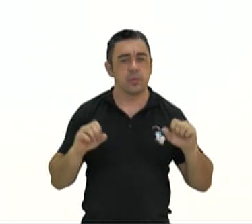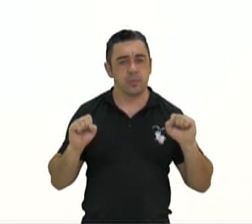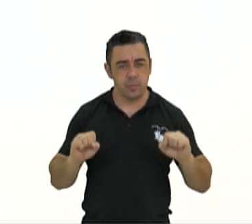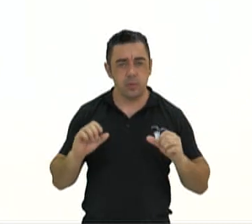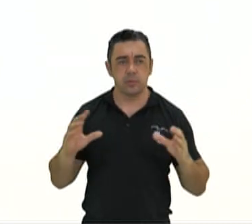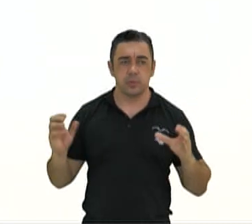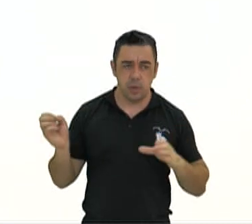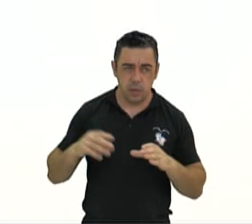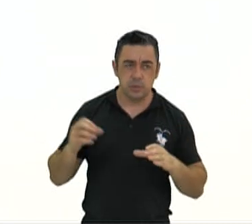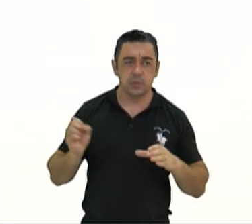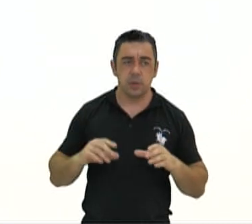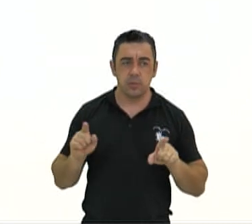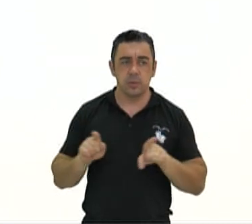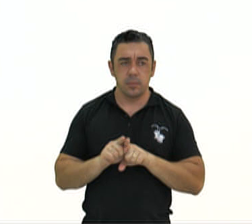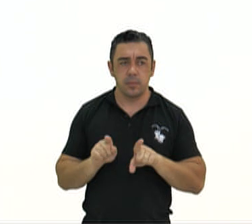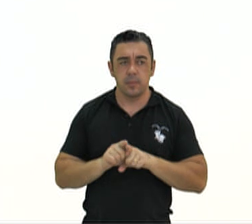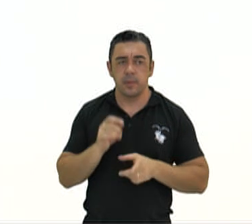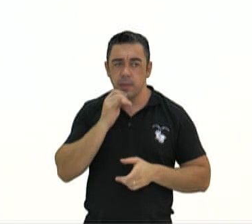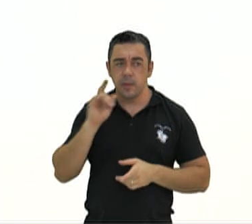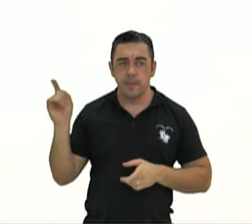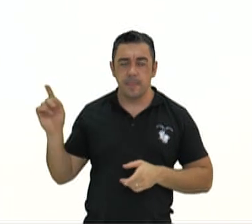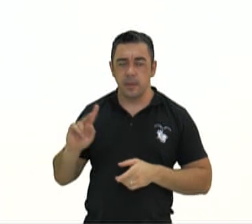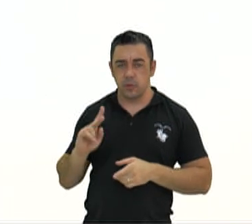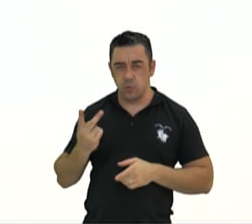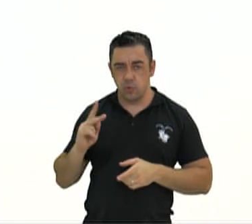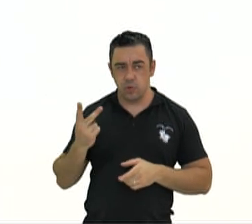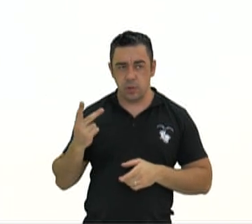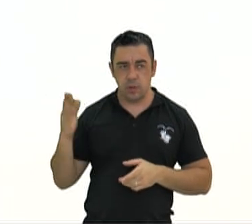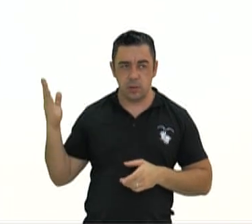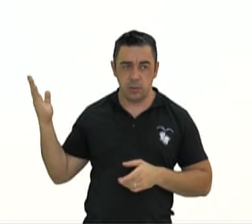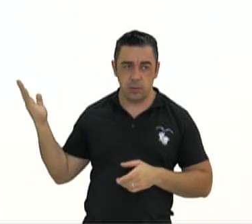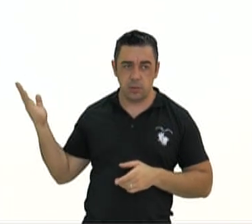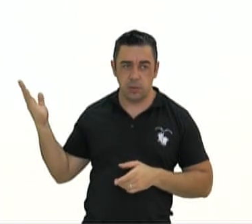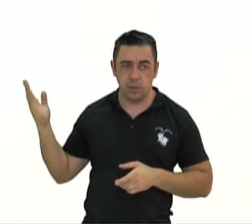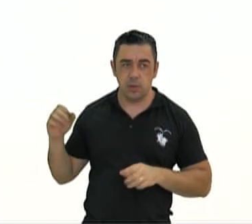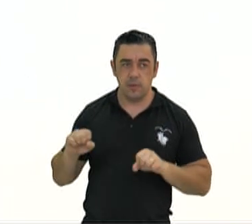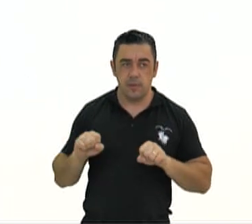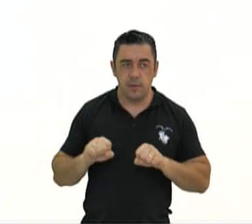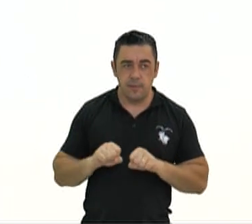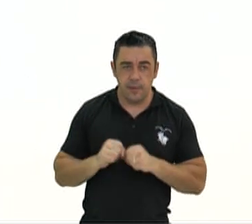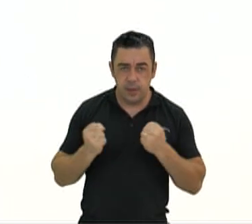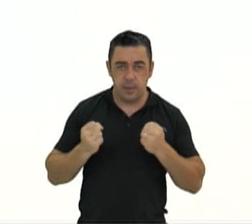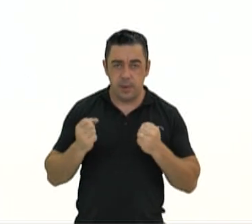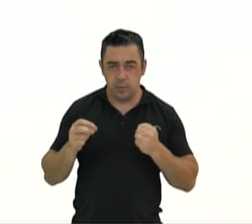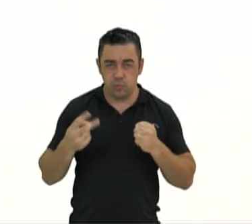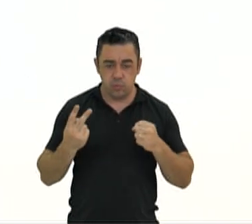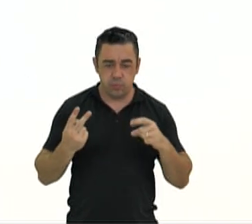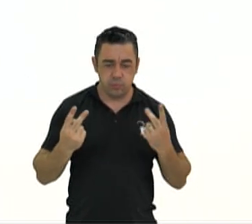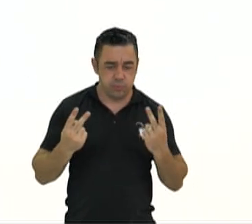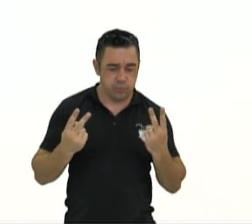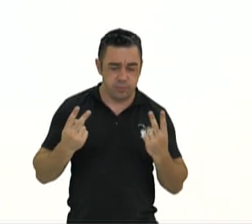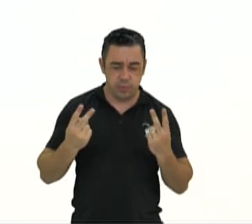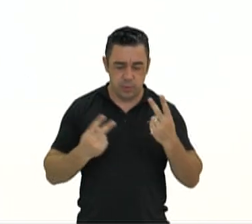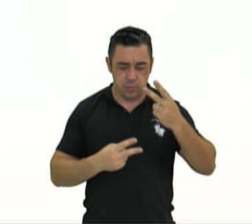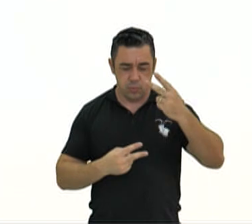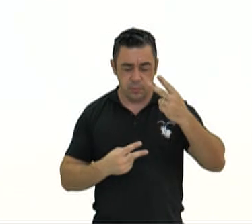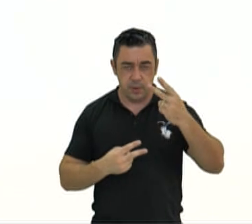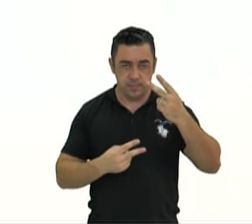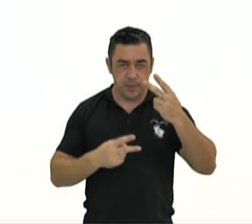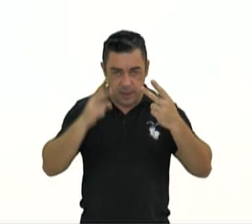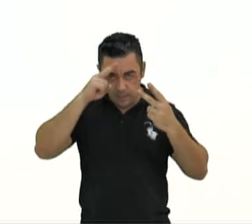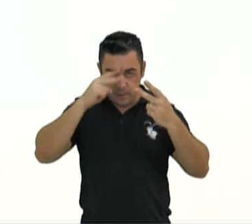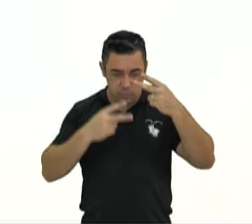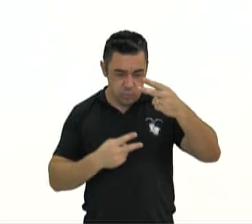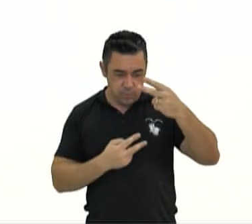sofrer a adição também. Então eu tenho aqui o hidrogênio que vai quebrar as duplas ligações. Aqui tem duplas ligações? Tem,